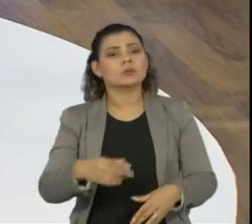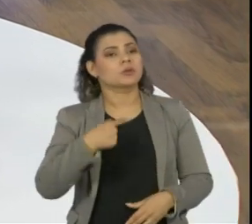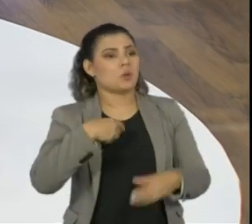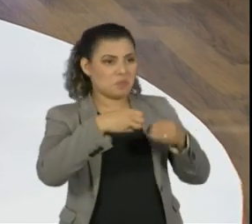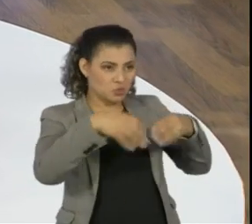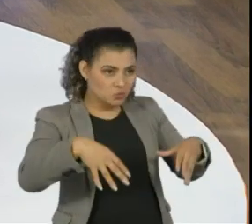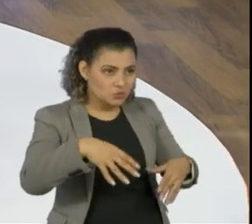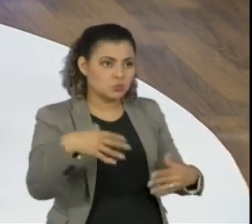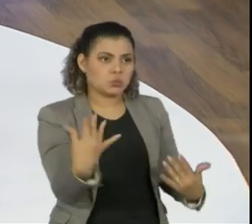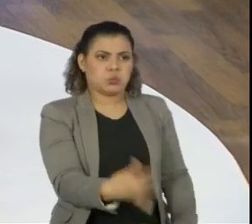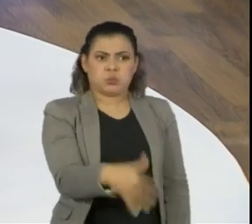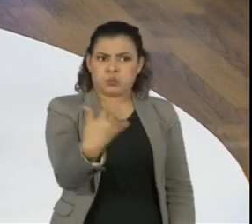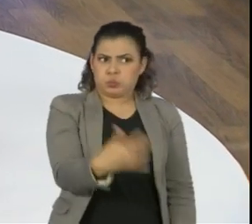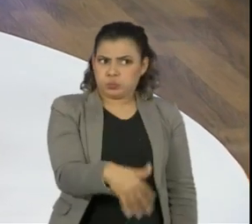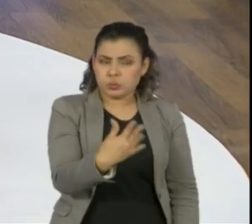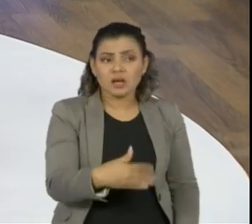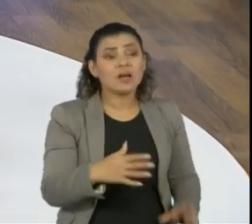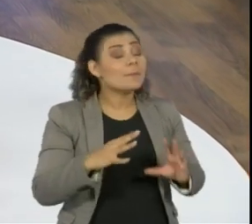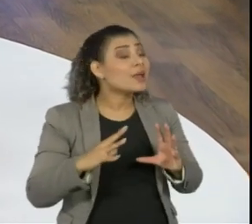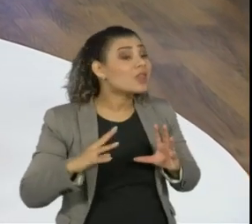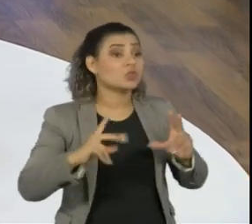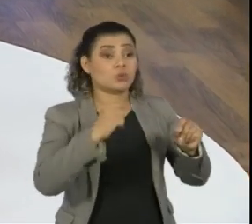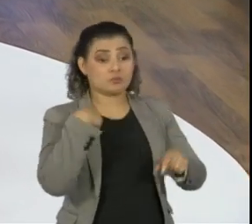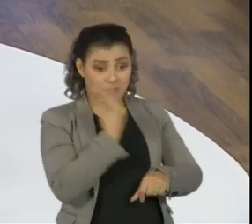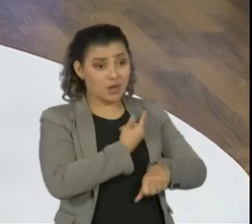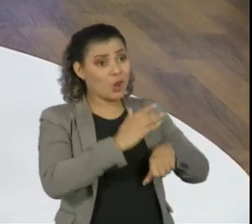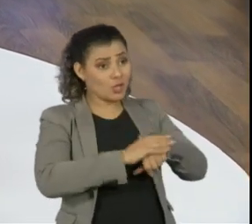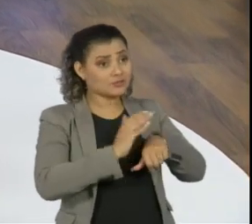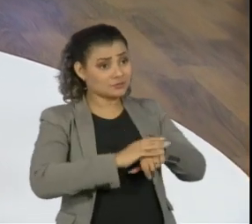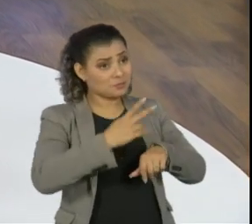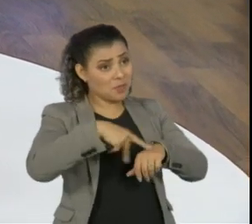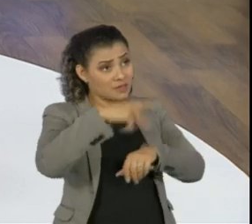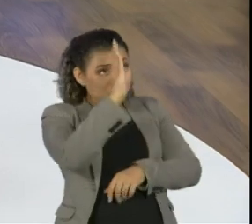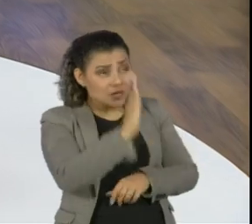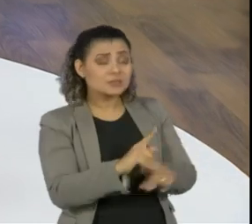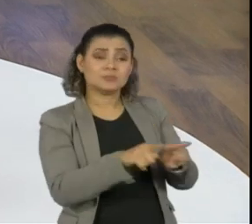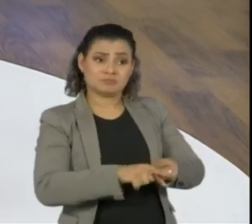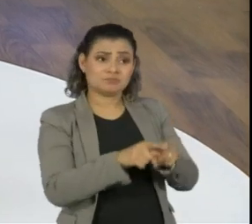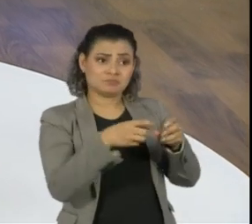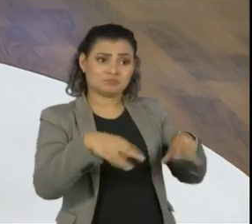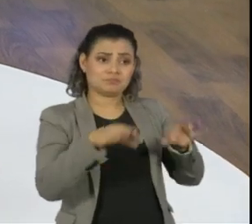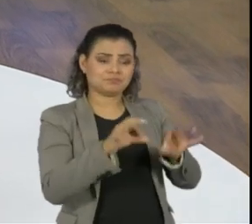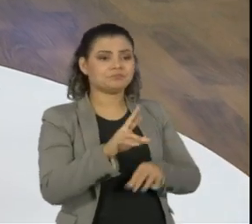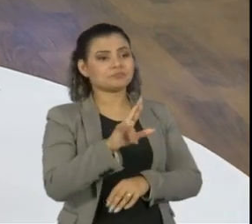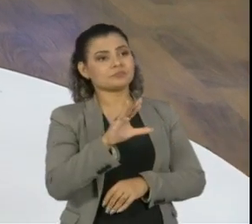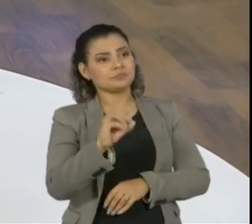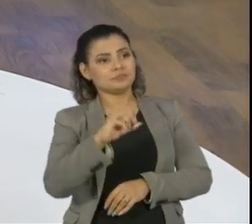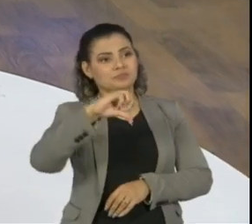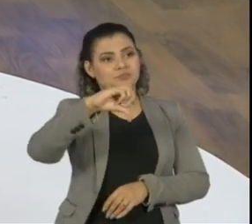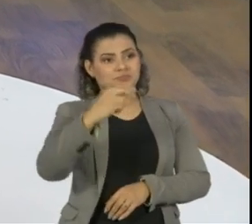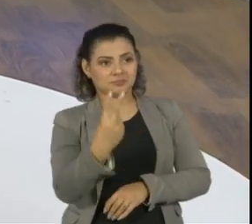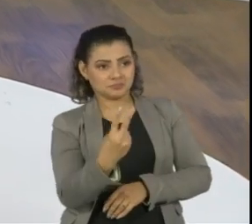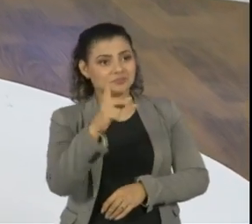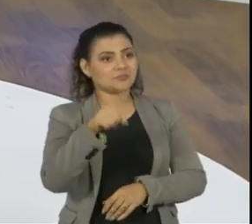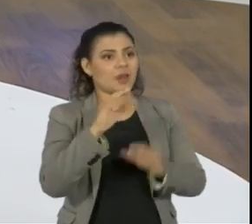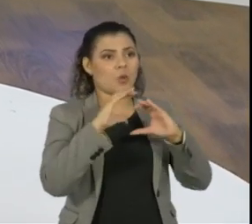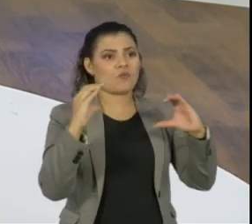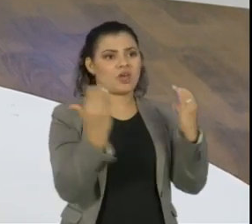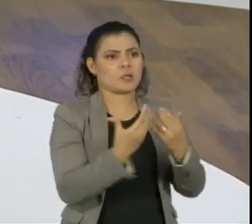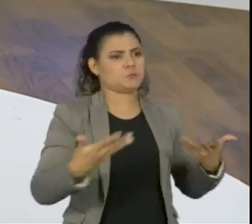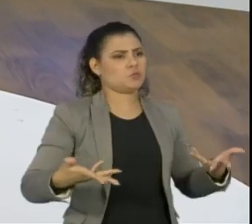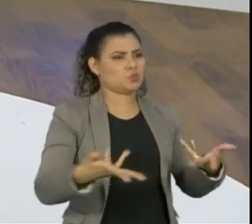é grande para tudo e para nós mesmos como o país a rio-92 foi uma grande